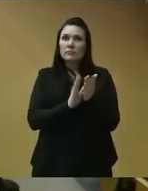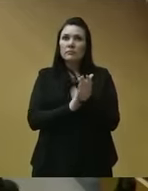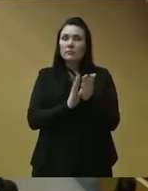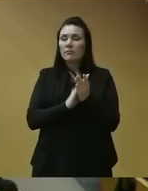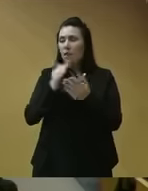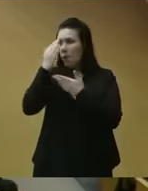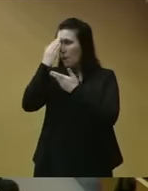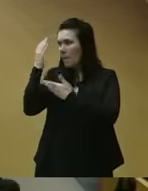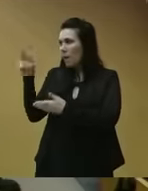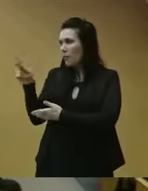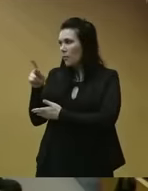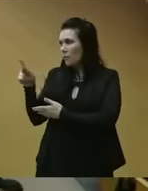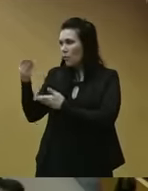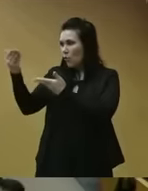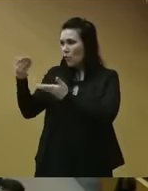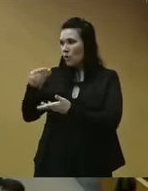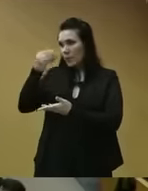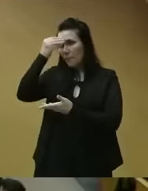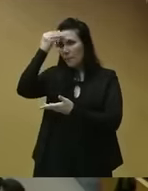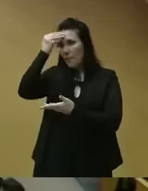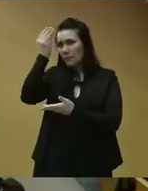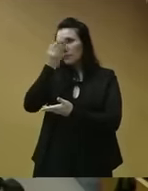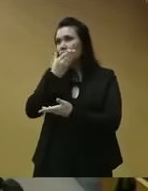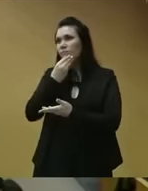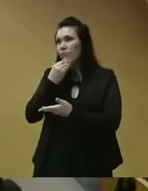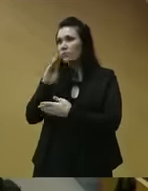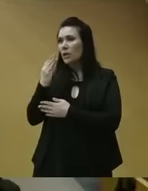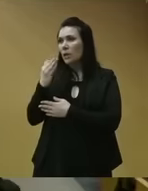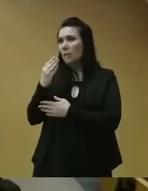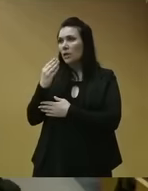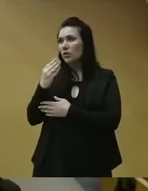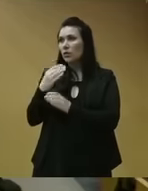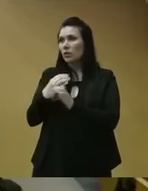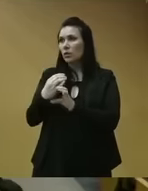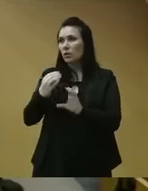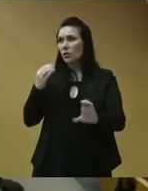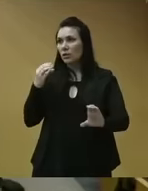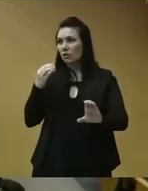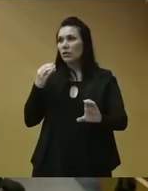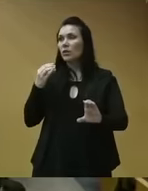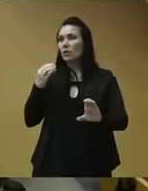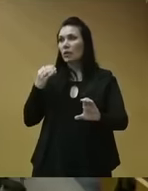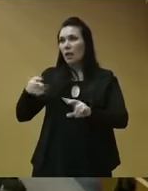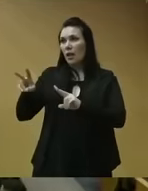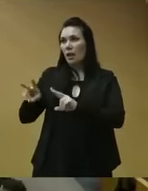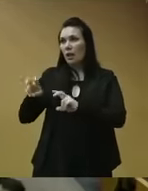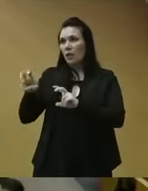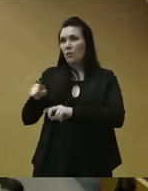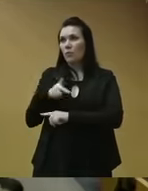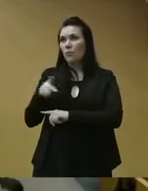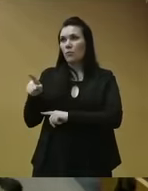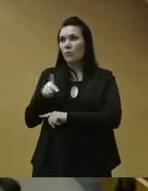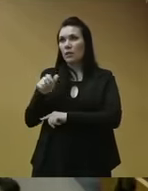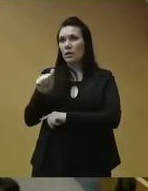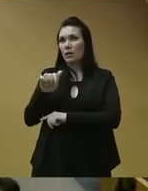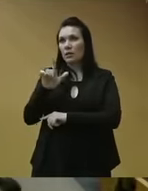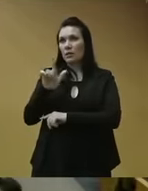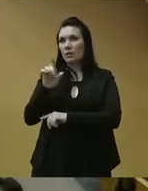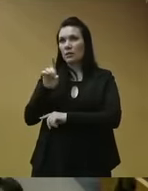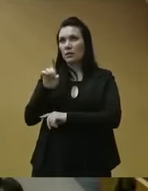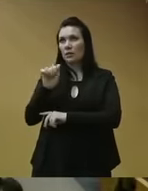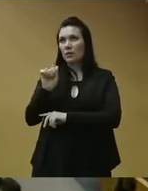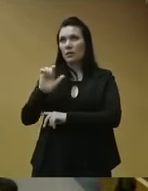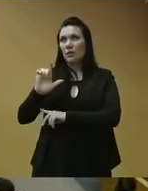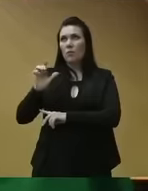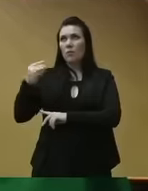Obrigada, professora. Convido o paraninfo da turma de bacharelado em Engenharia Agrícola, professor Adamo de Souza